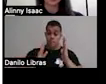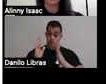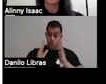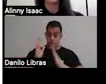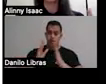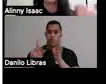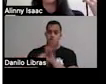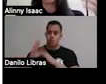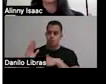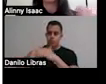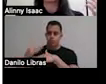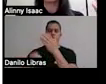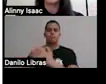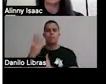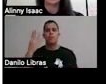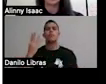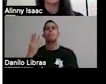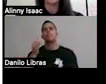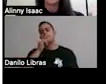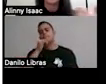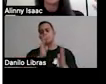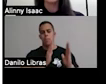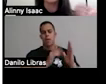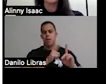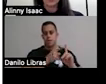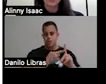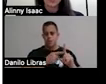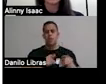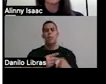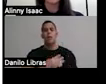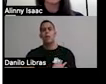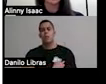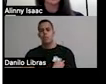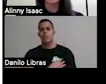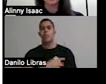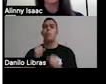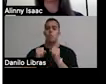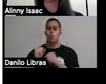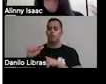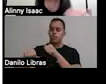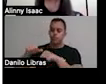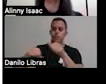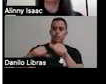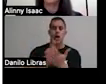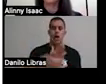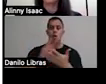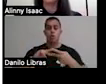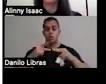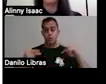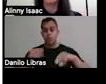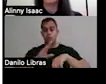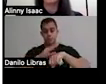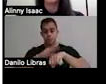do desenvolvimento, tais como gestação e aleitamento, podem modular a expressão de alguns genes através de